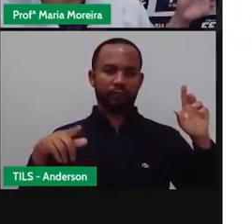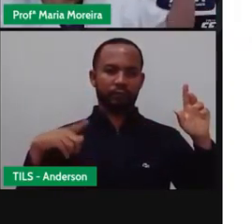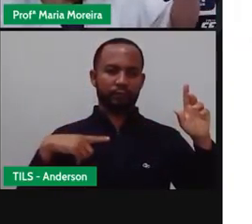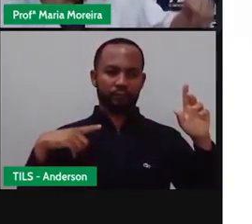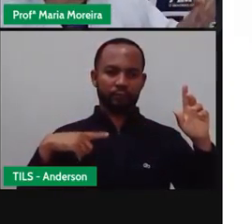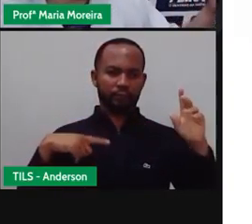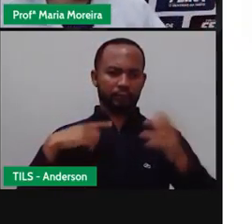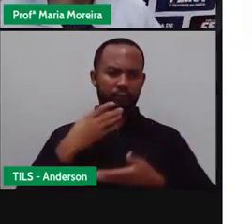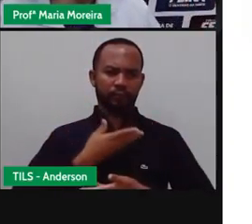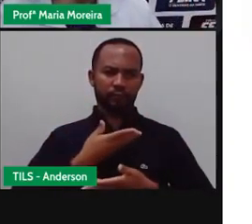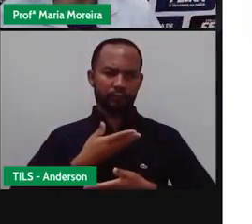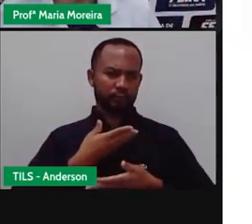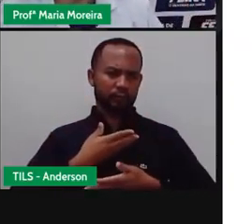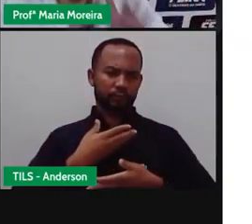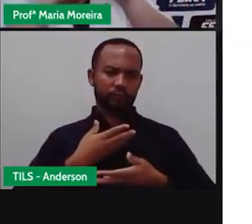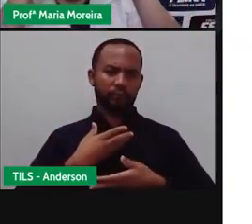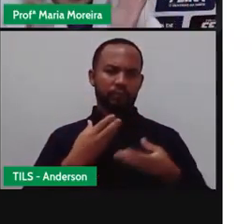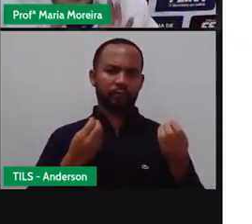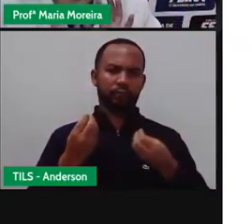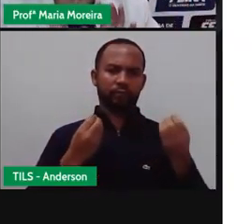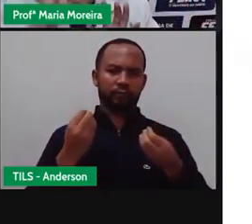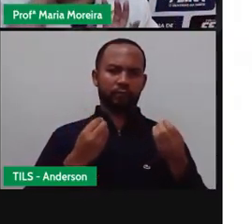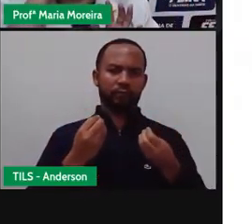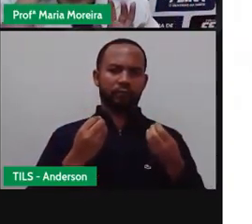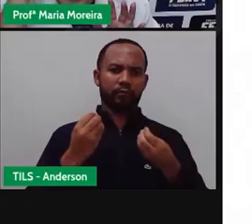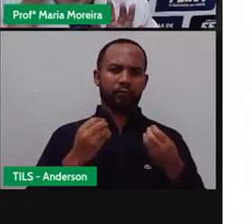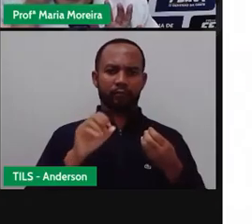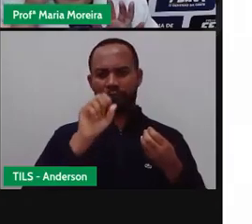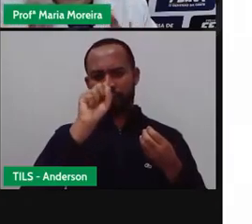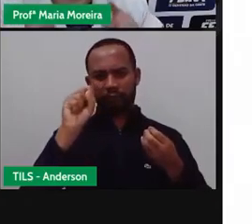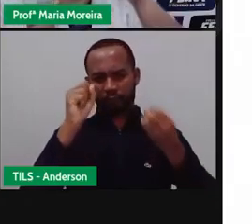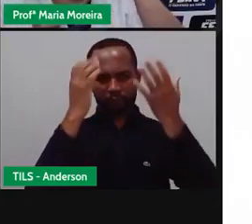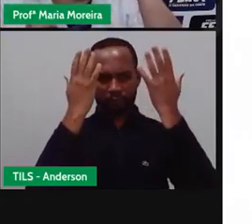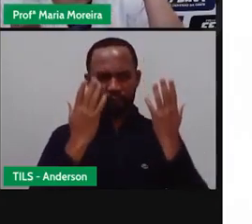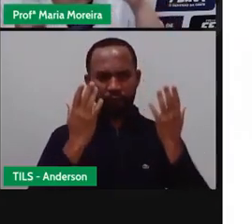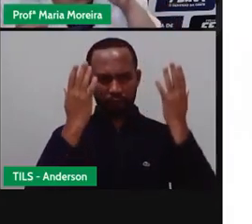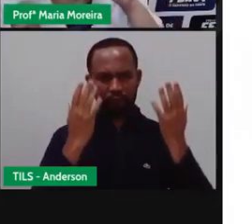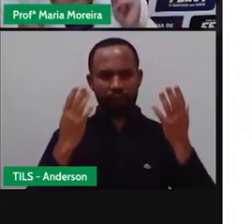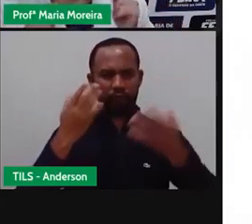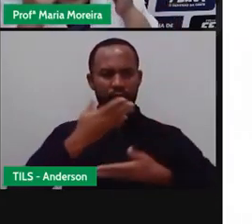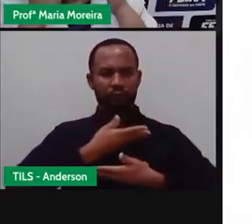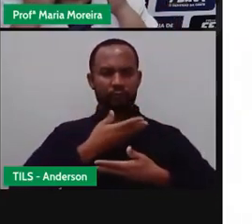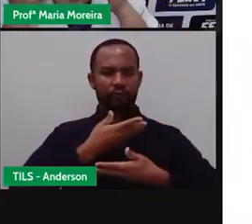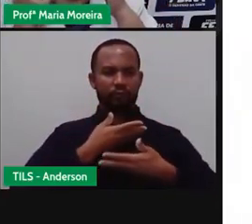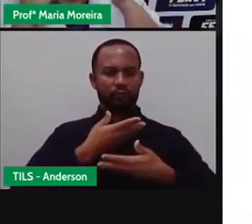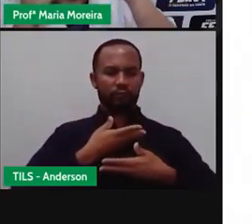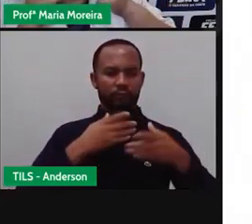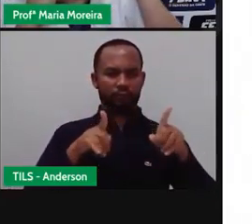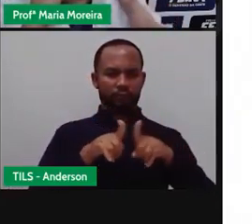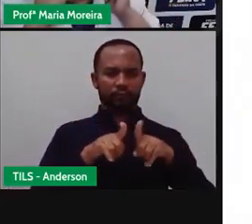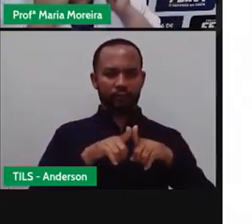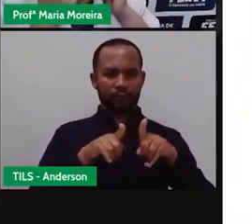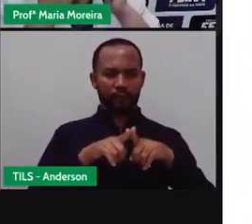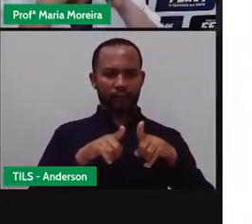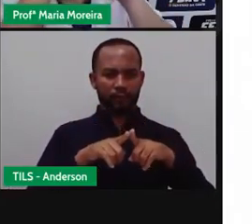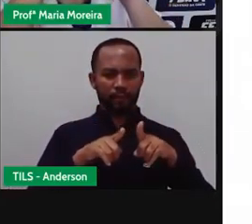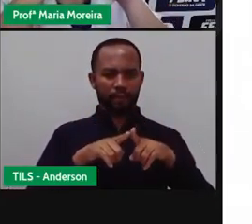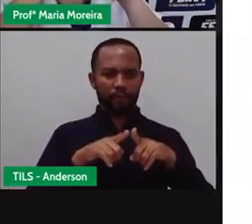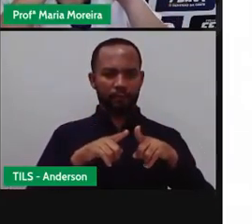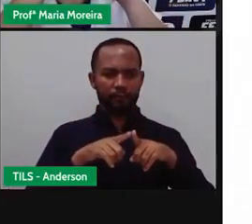tenho uma perna e um pé. Olhando o meu rosto, ó, uma sobrancelha de um lado, uma sobrancelha do outro, um olho de um lado, um olho do